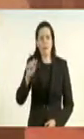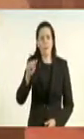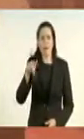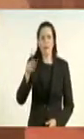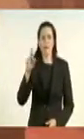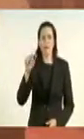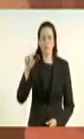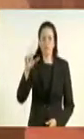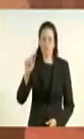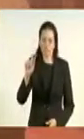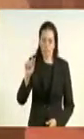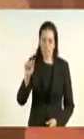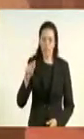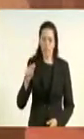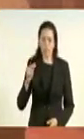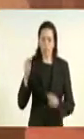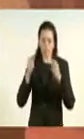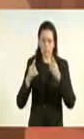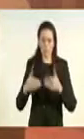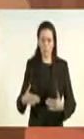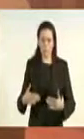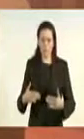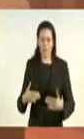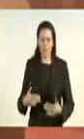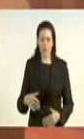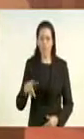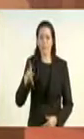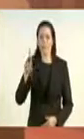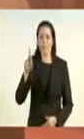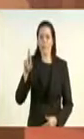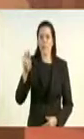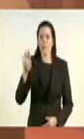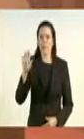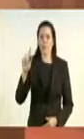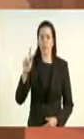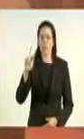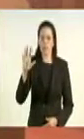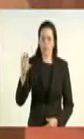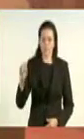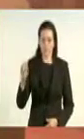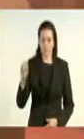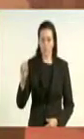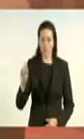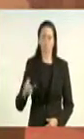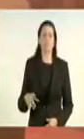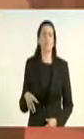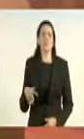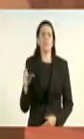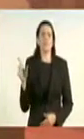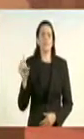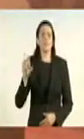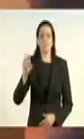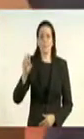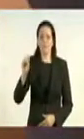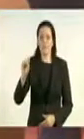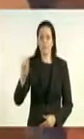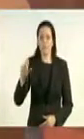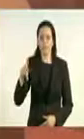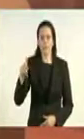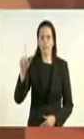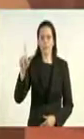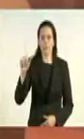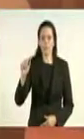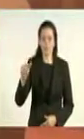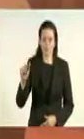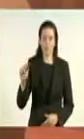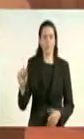da CEGEP, concorrência, todas da gestão anterior. Concorrência da CEPLAN, dispensa da CEPLAN, pregão da GERP, registro de preços